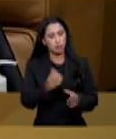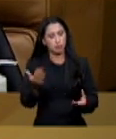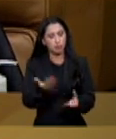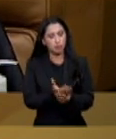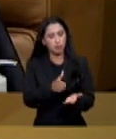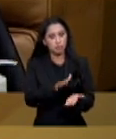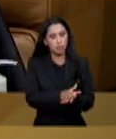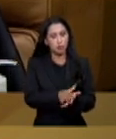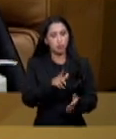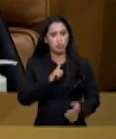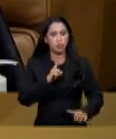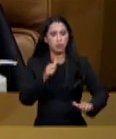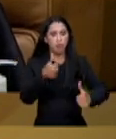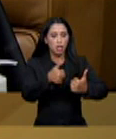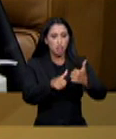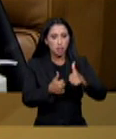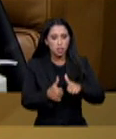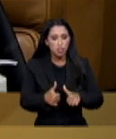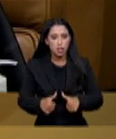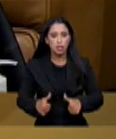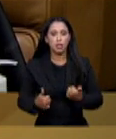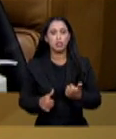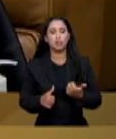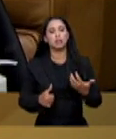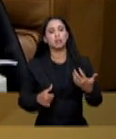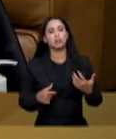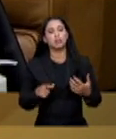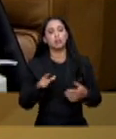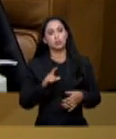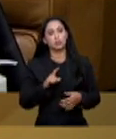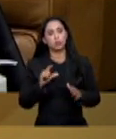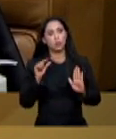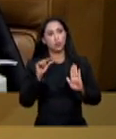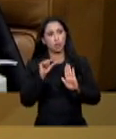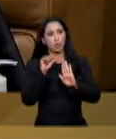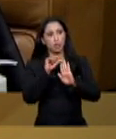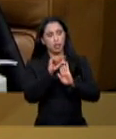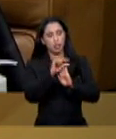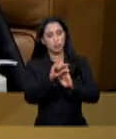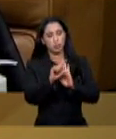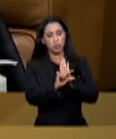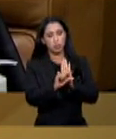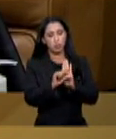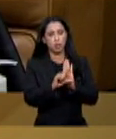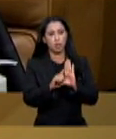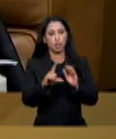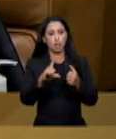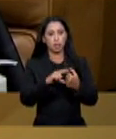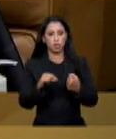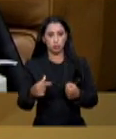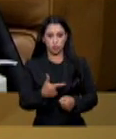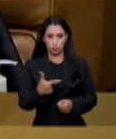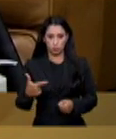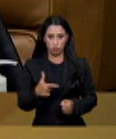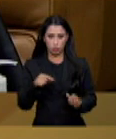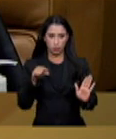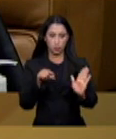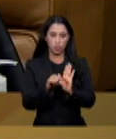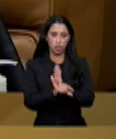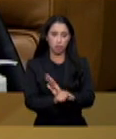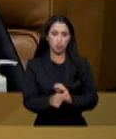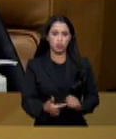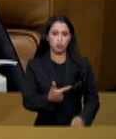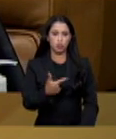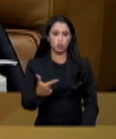a análise detidamente ao caput do artigo 2º e o parágrafo 1º respectivo dessa